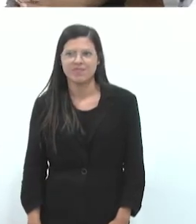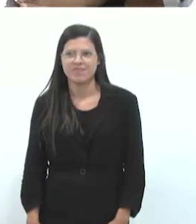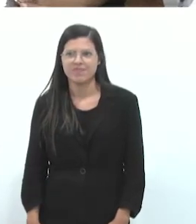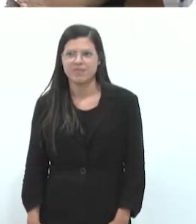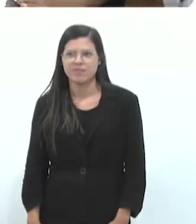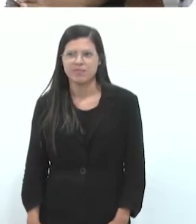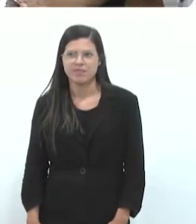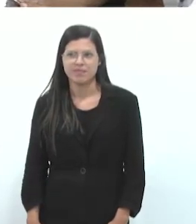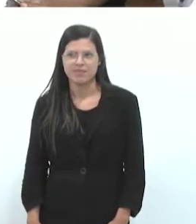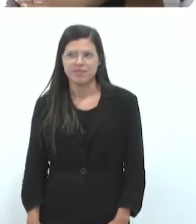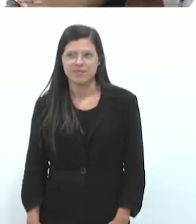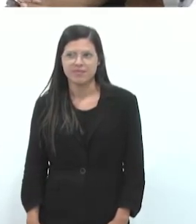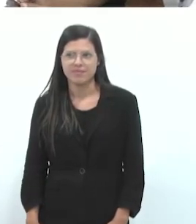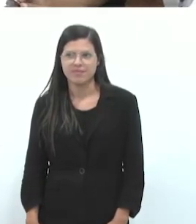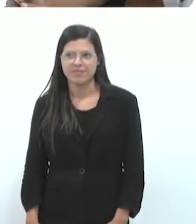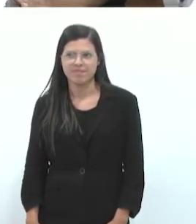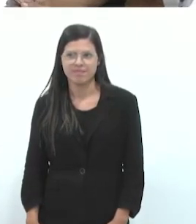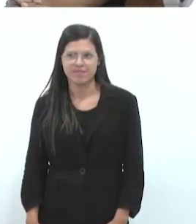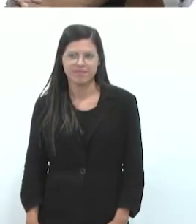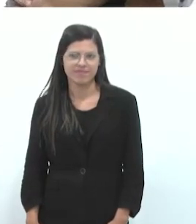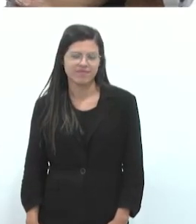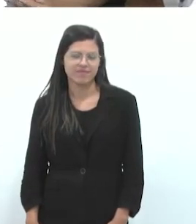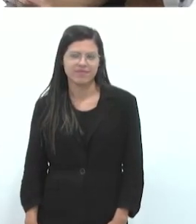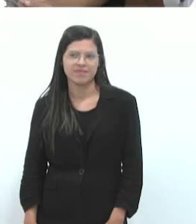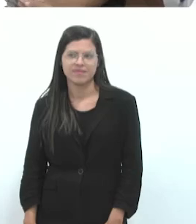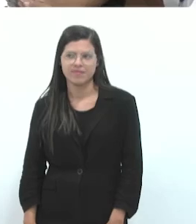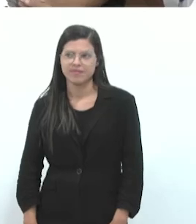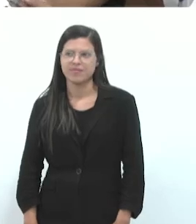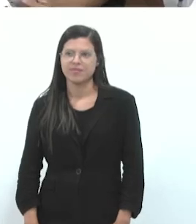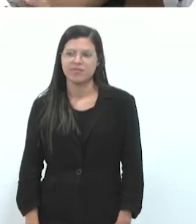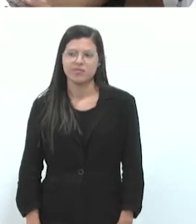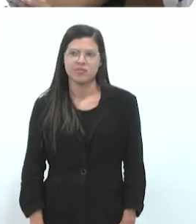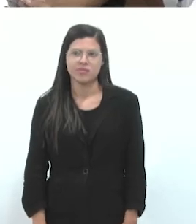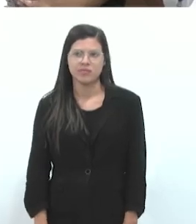Parecer Desceu rolando a serra Hiroshima, agora. Nagasaki. Depois de parecer.